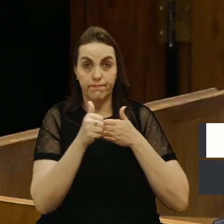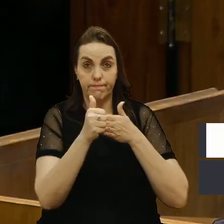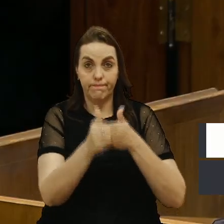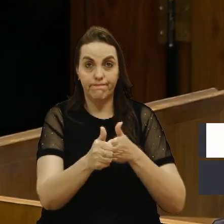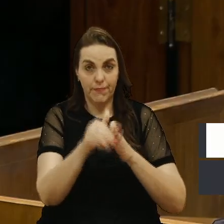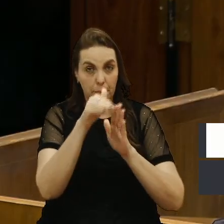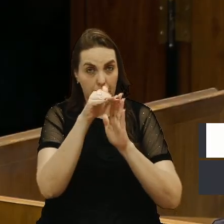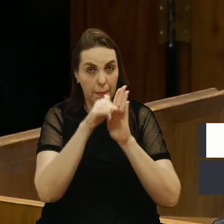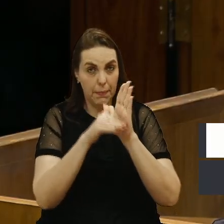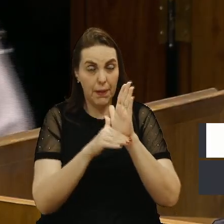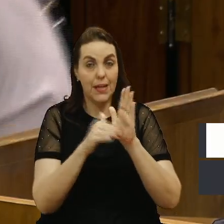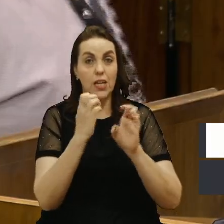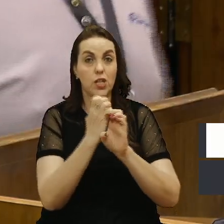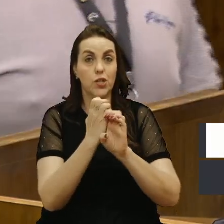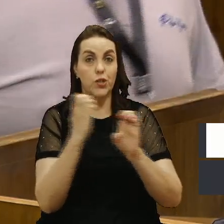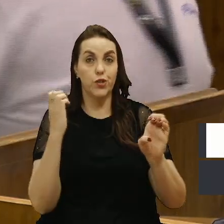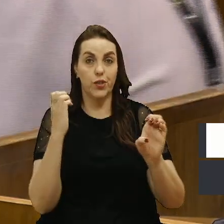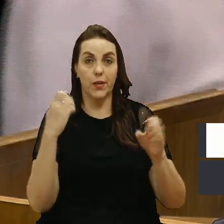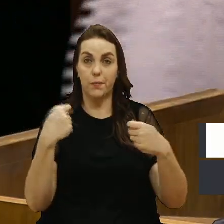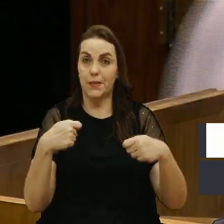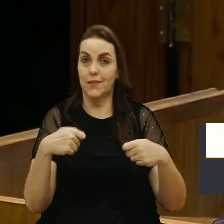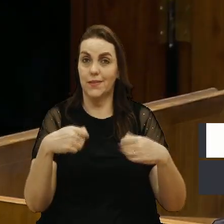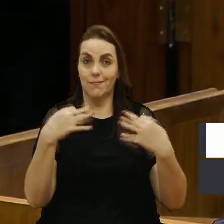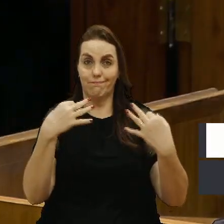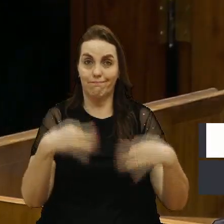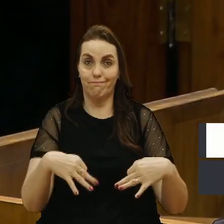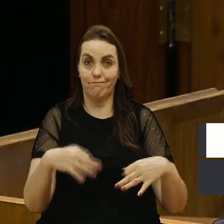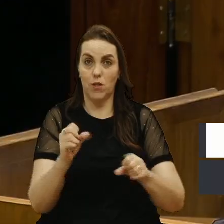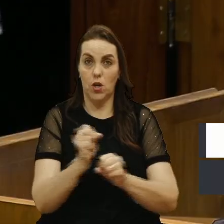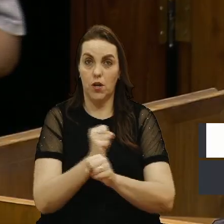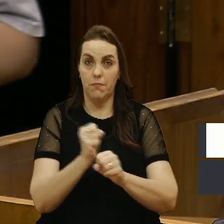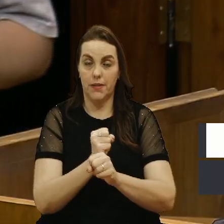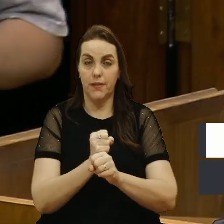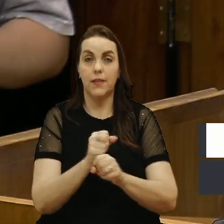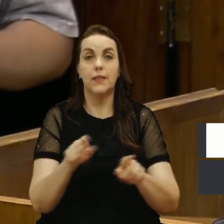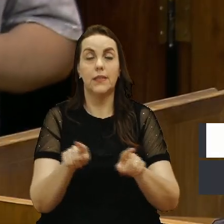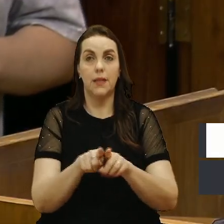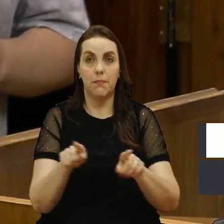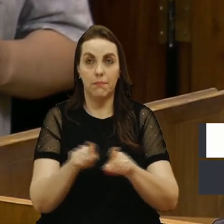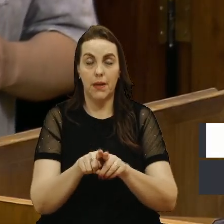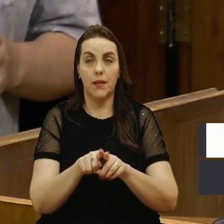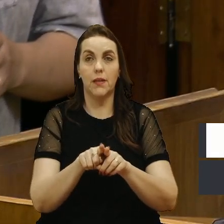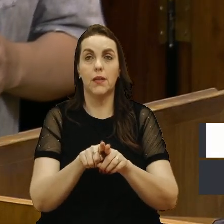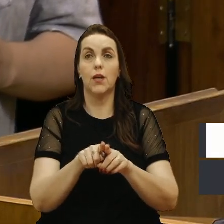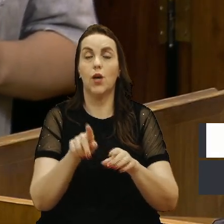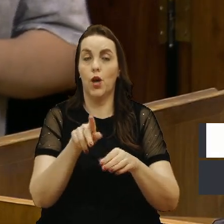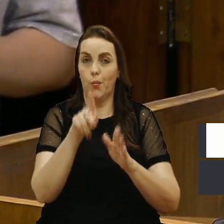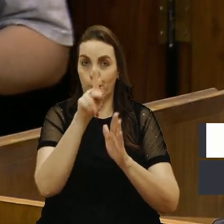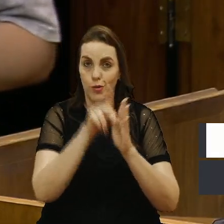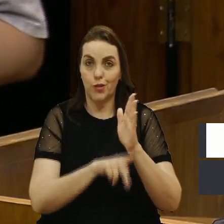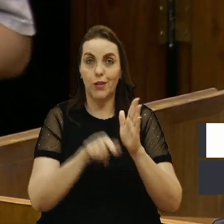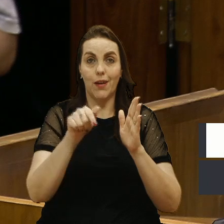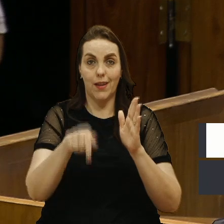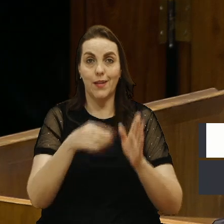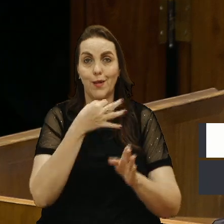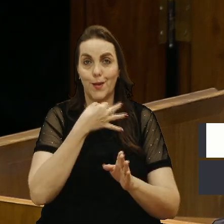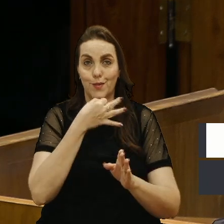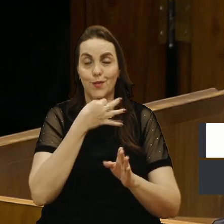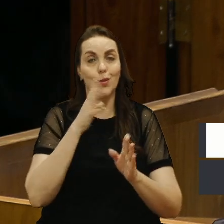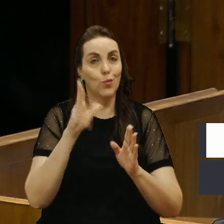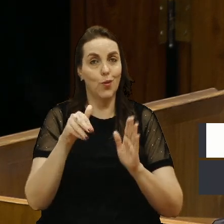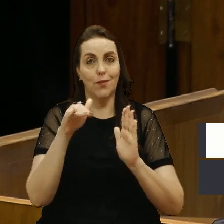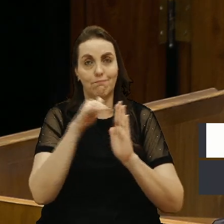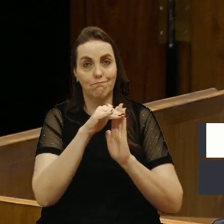para um projeto poder ser executado. E o projeto do contorno de Caxias passou por todas essas etapas, né? Então, a gente atende o que tem